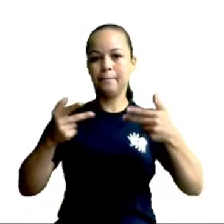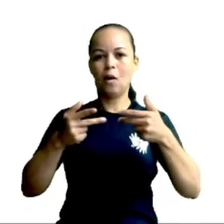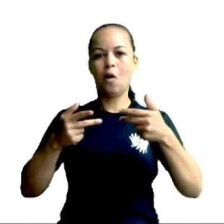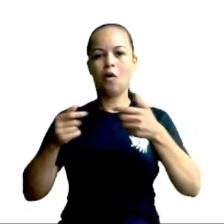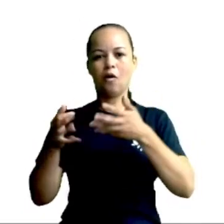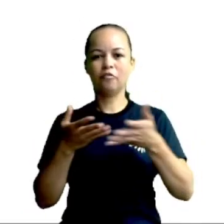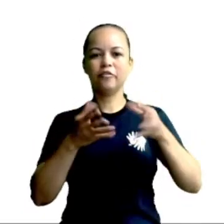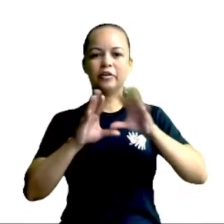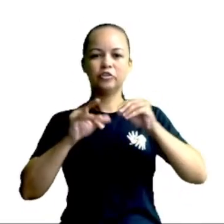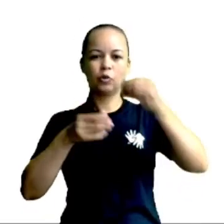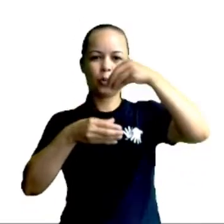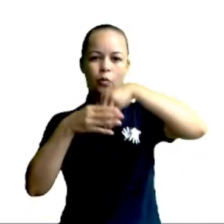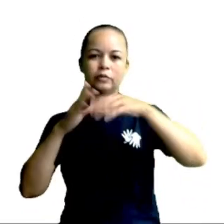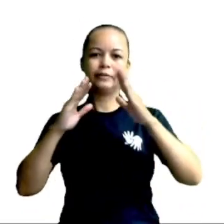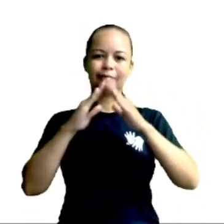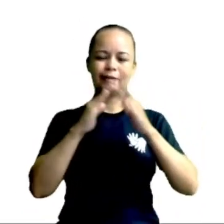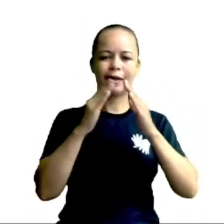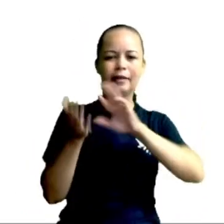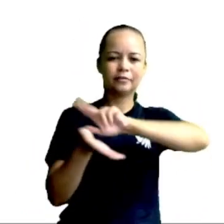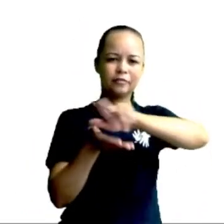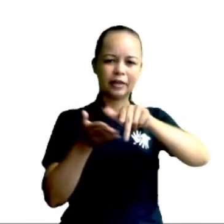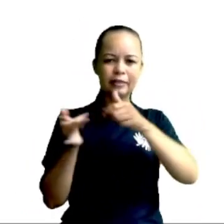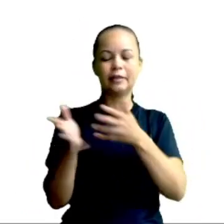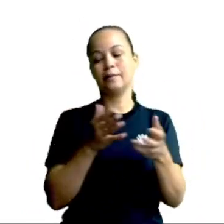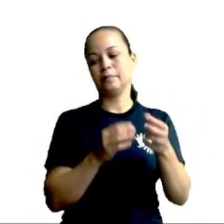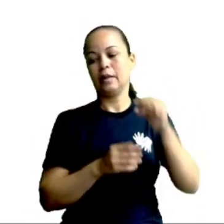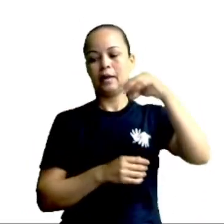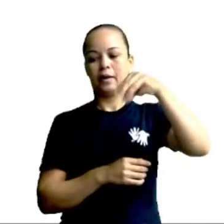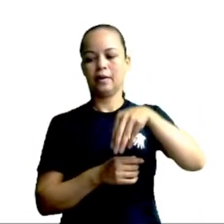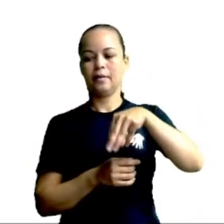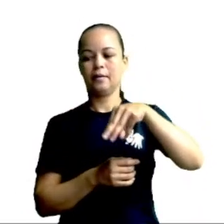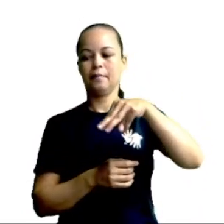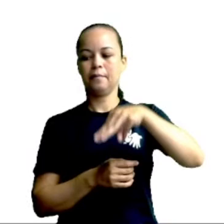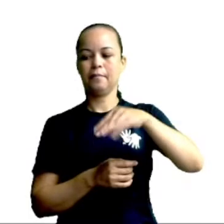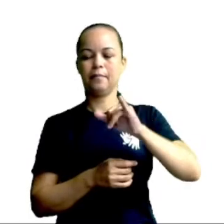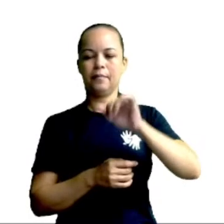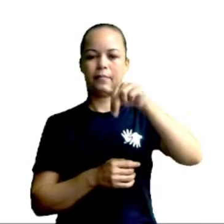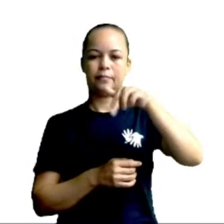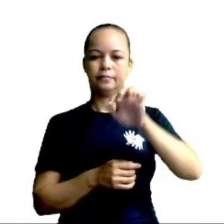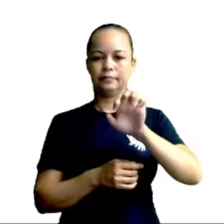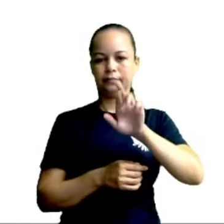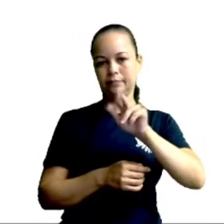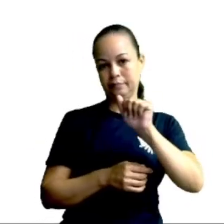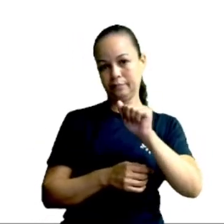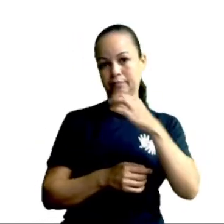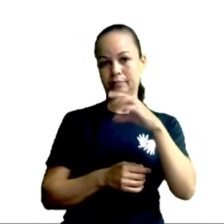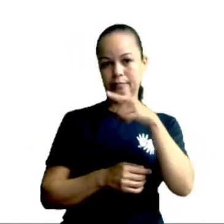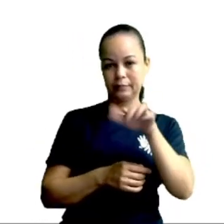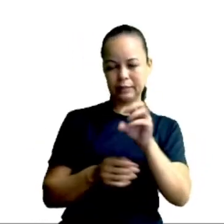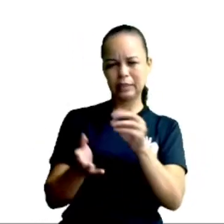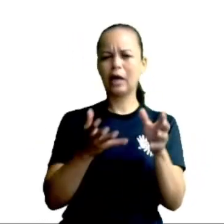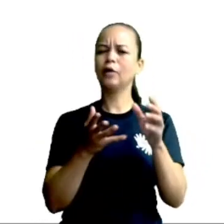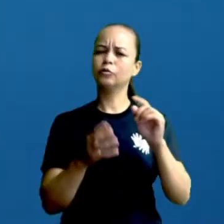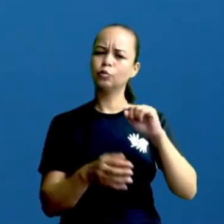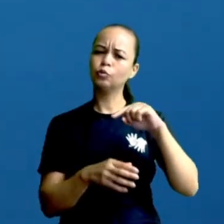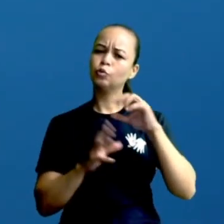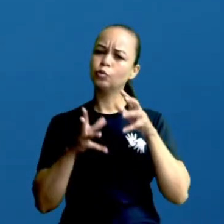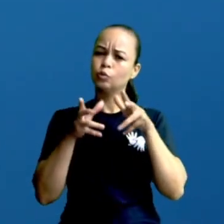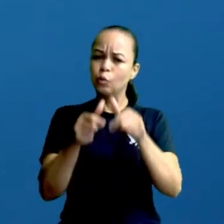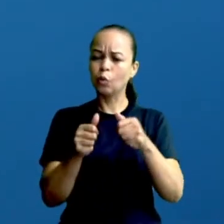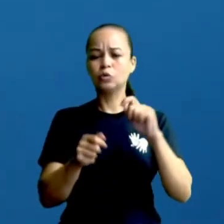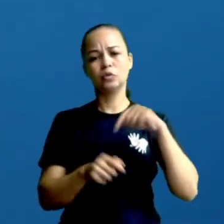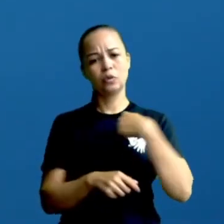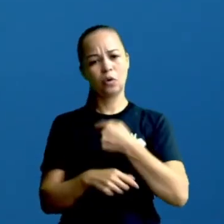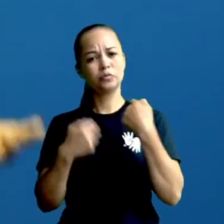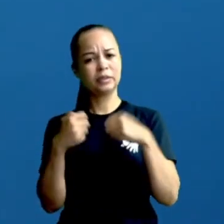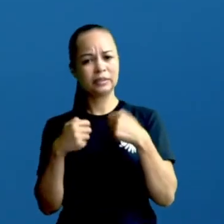usinas, mineração. A gente sabe que tudo isso, gente, a gente de fato precisa, né? A gente precisa da fabricação, a gente precisa da